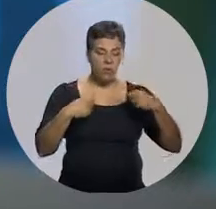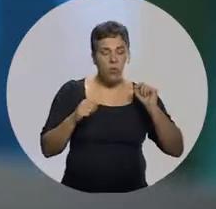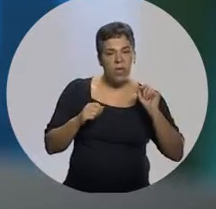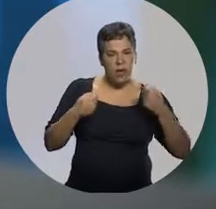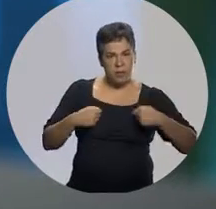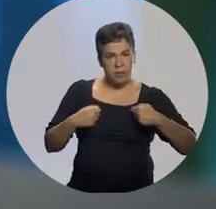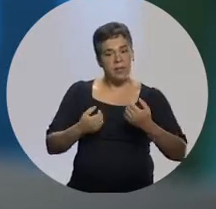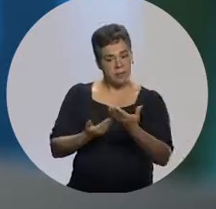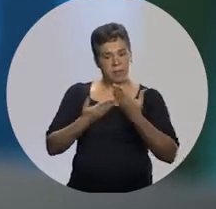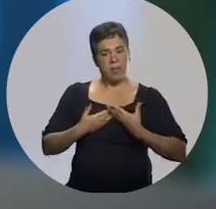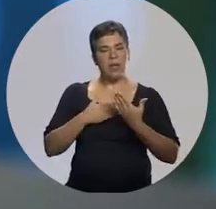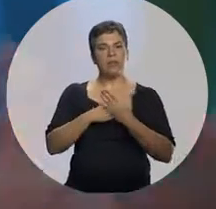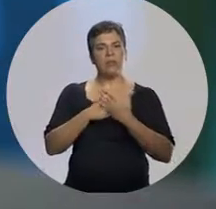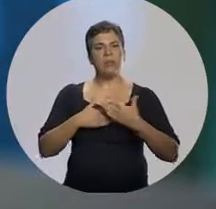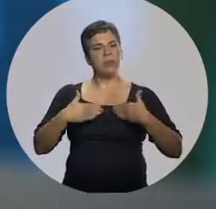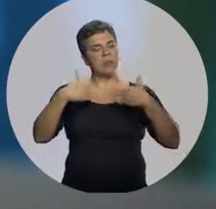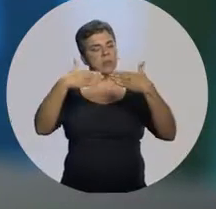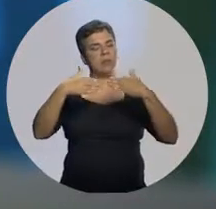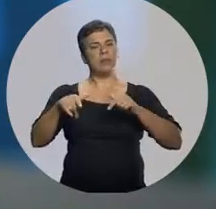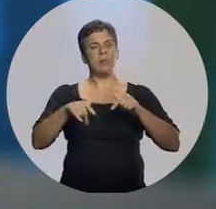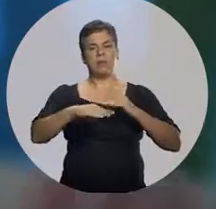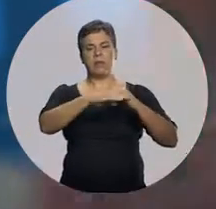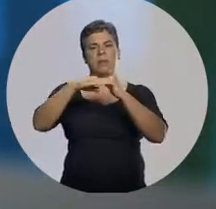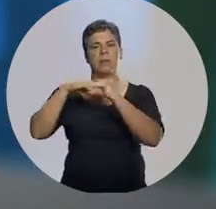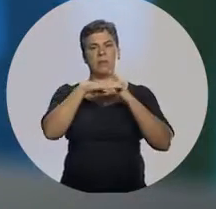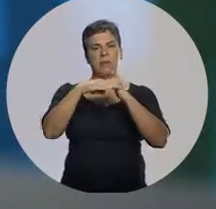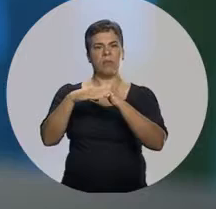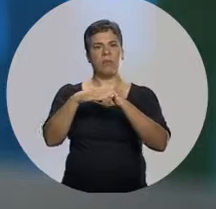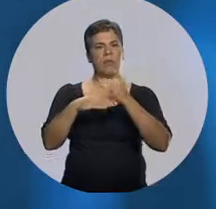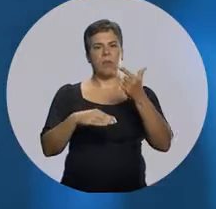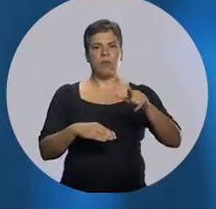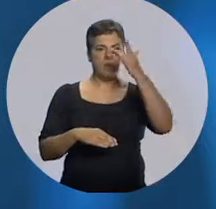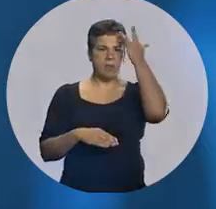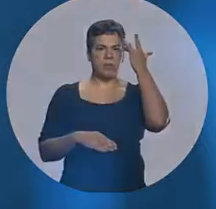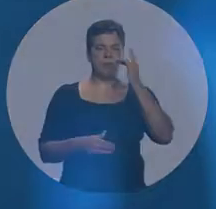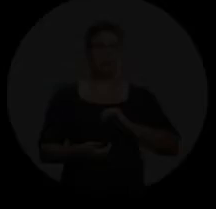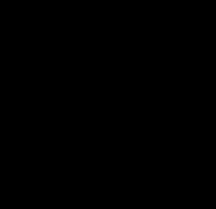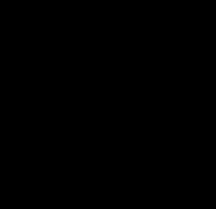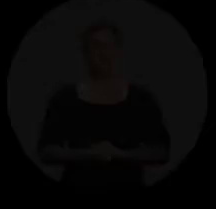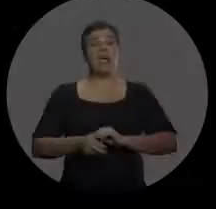suas necessidades atendidas para poder desempenhar bem o seu trabalho, igual a qualquer outra pessoa.